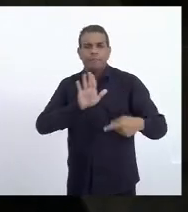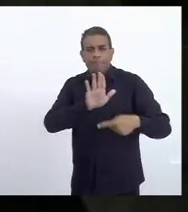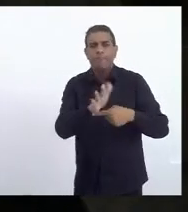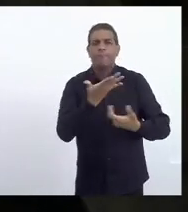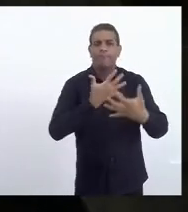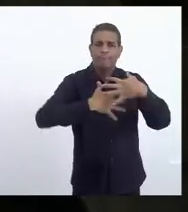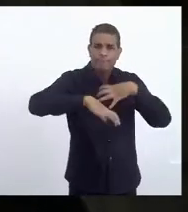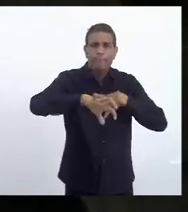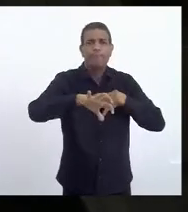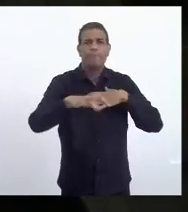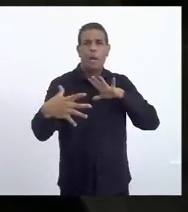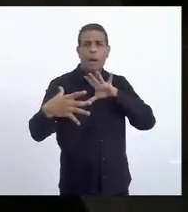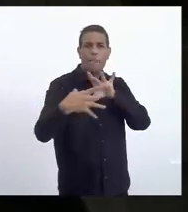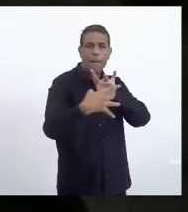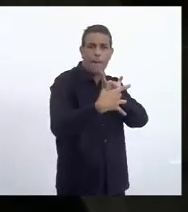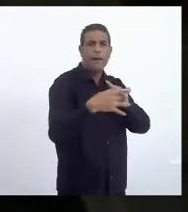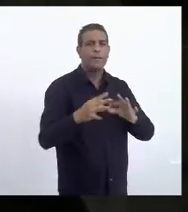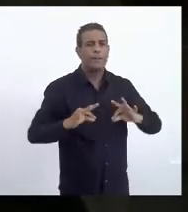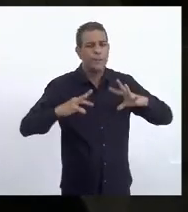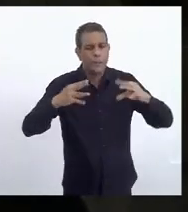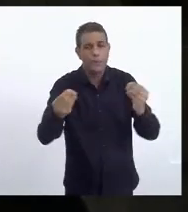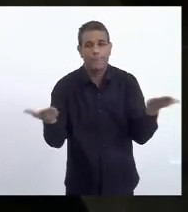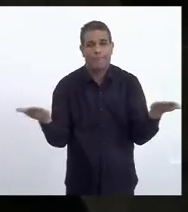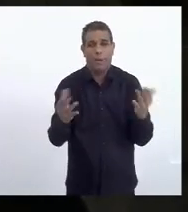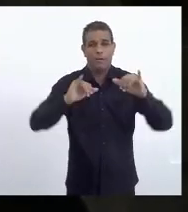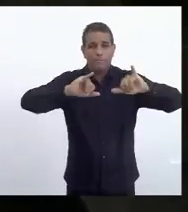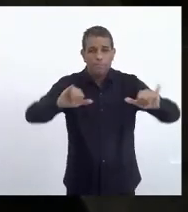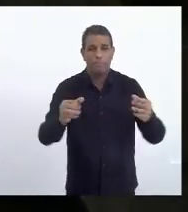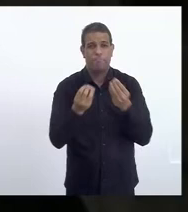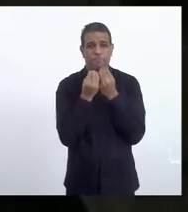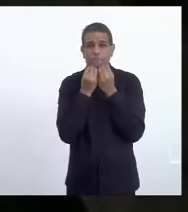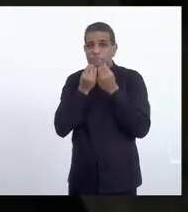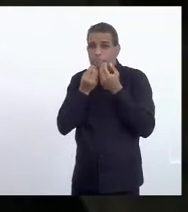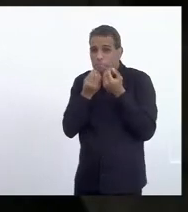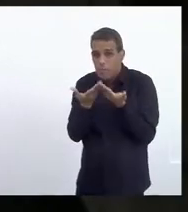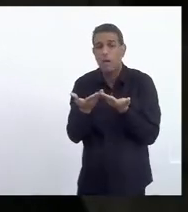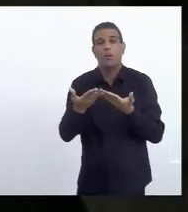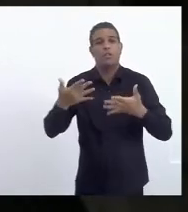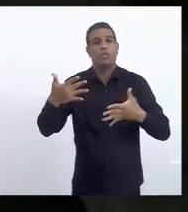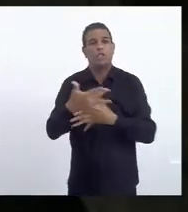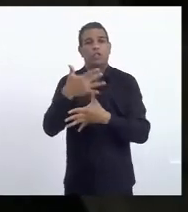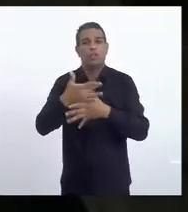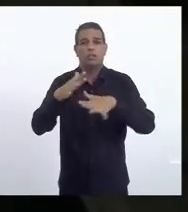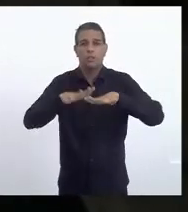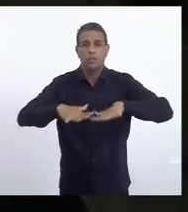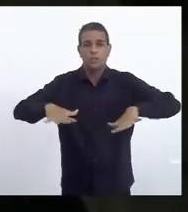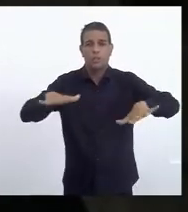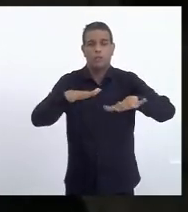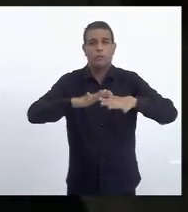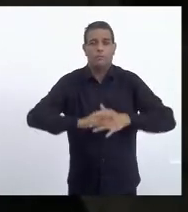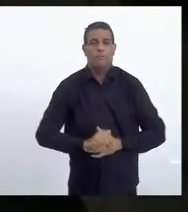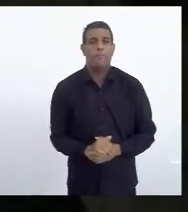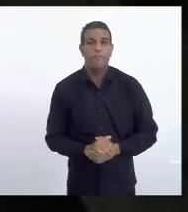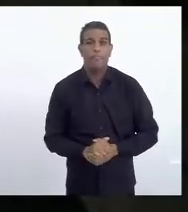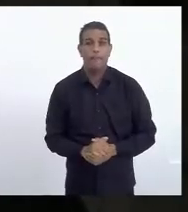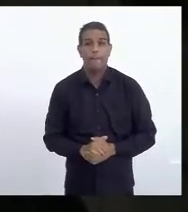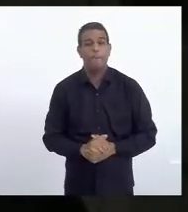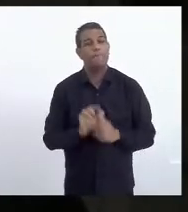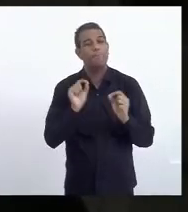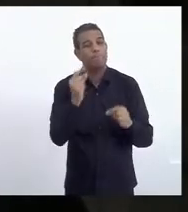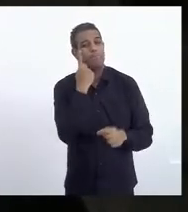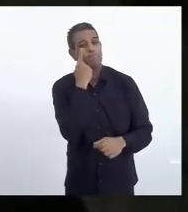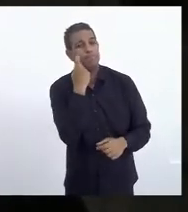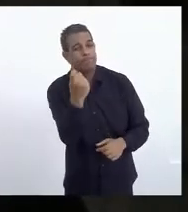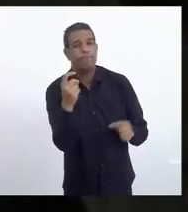solidarizando se mostrando o próximo que eu deveria fazer no mínimo a prefeitura daquele daquela cidade nessas circunstâncias e esse ponto